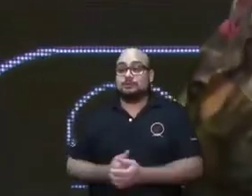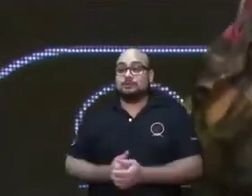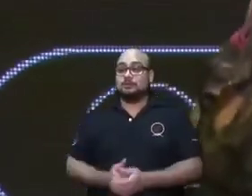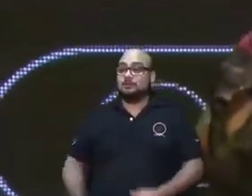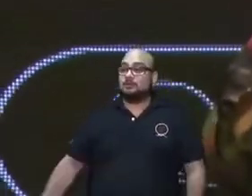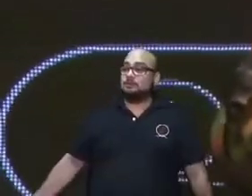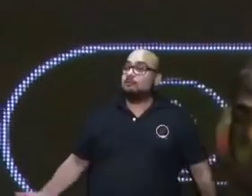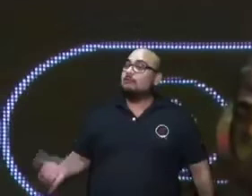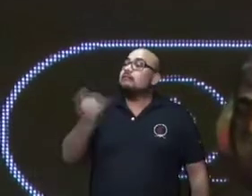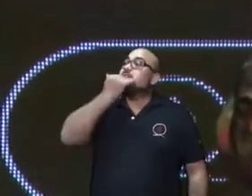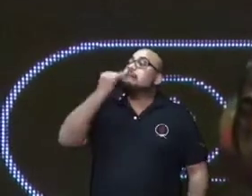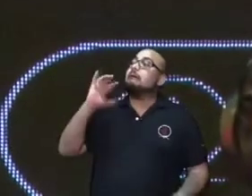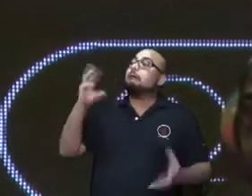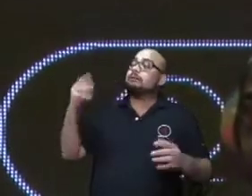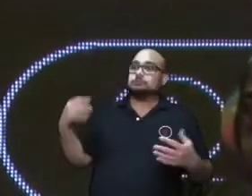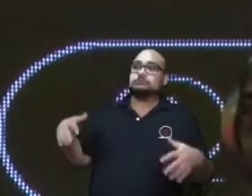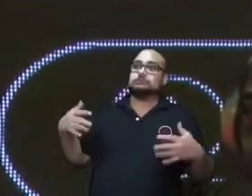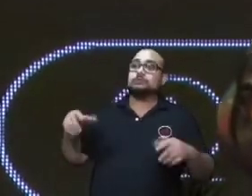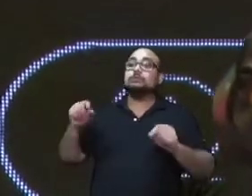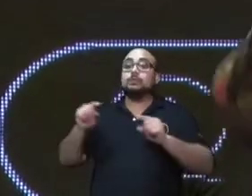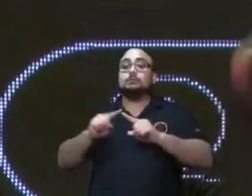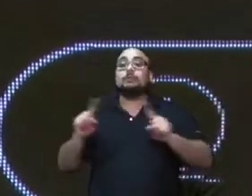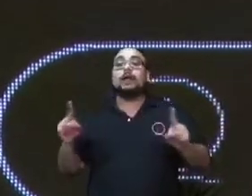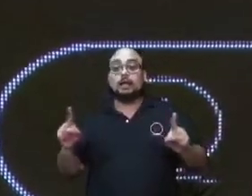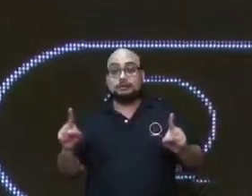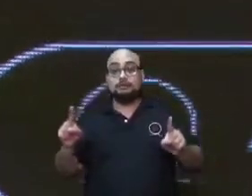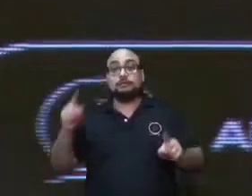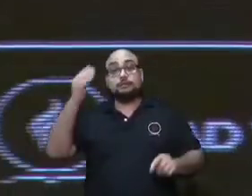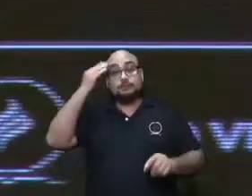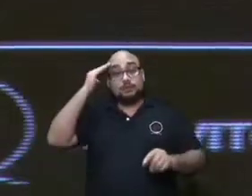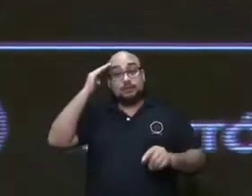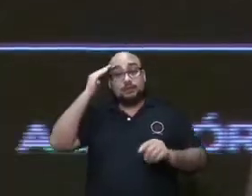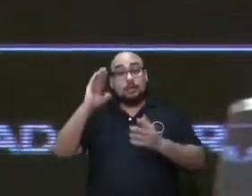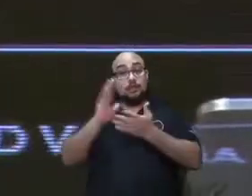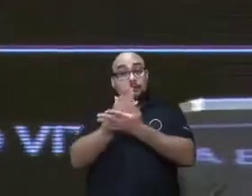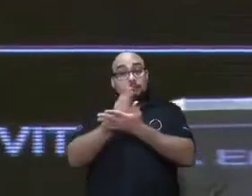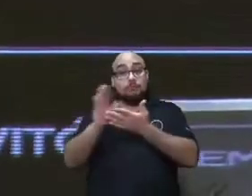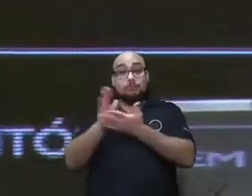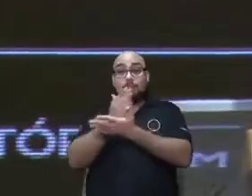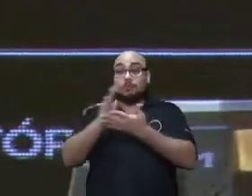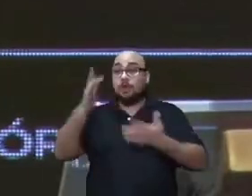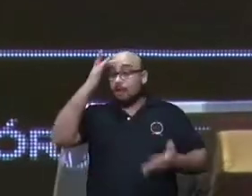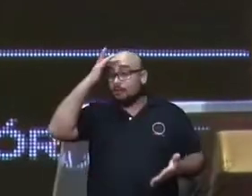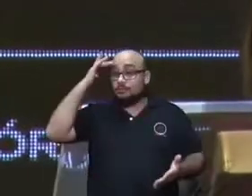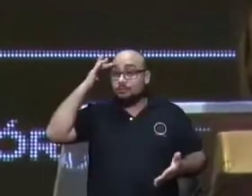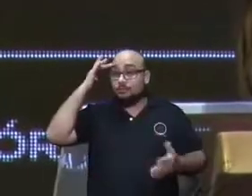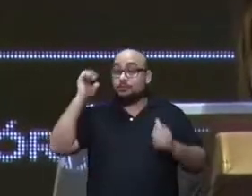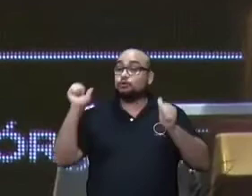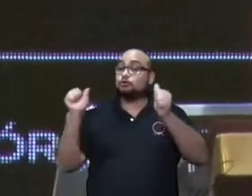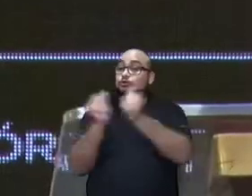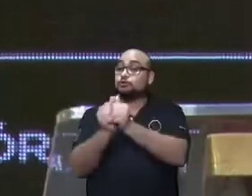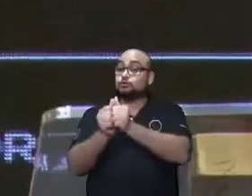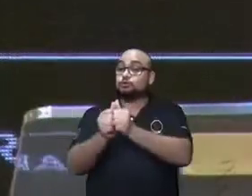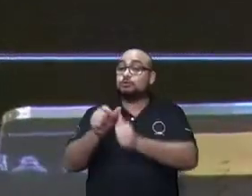Mas entenda que algumas pessoas que não caminharam com você,